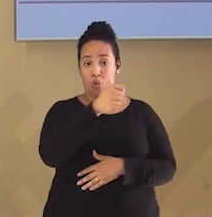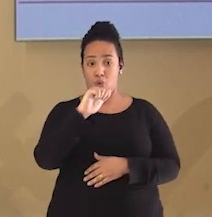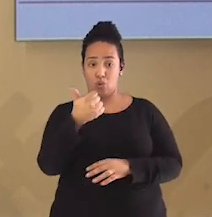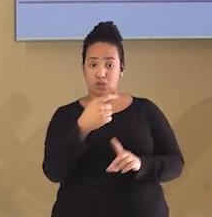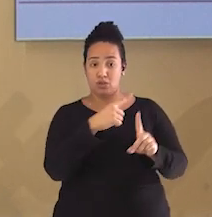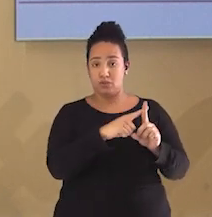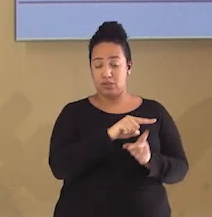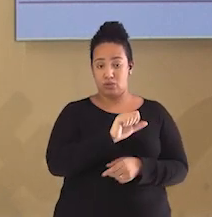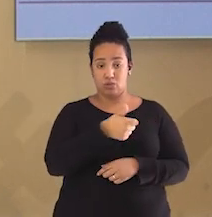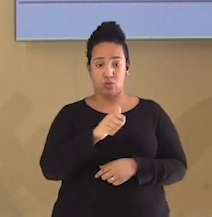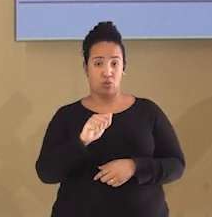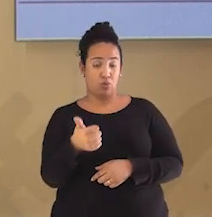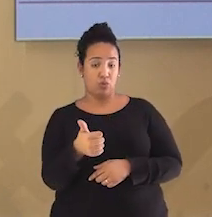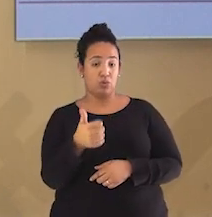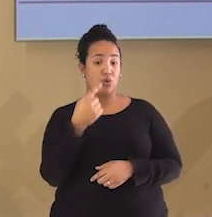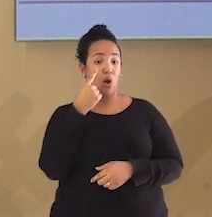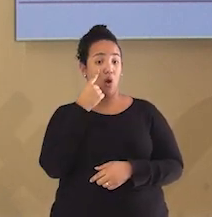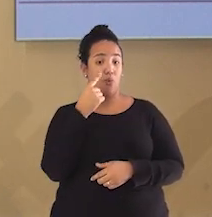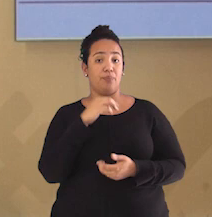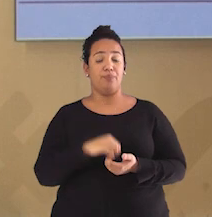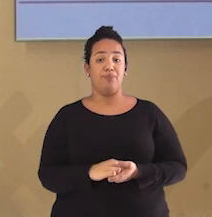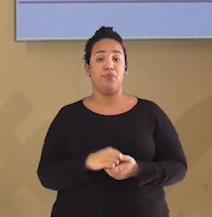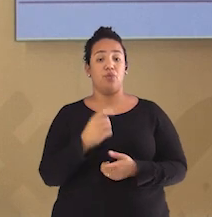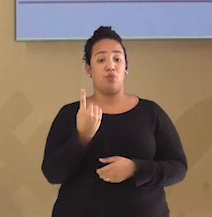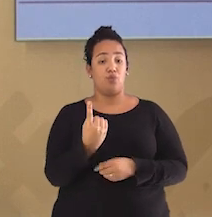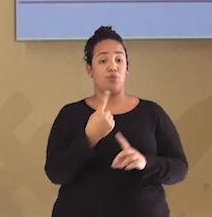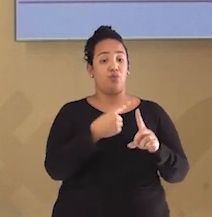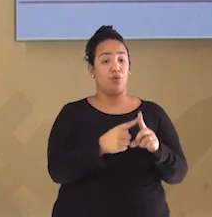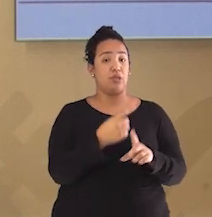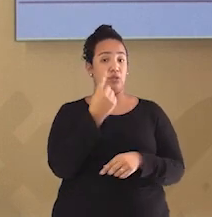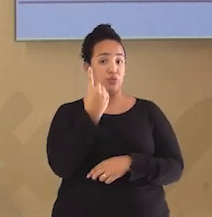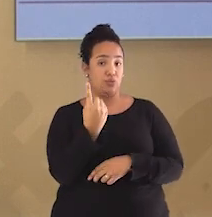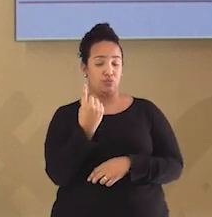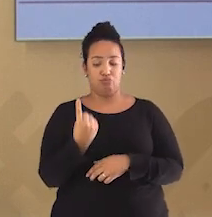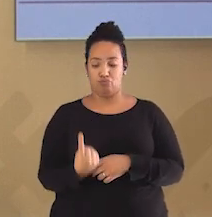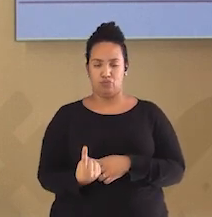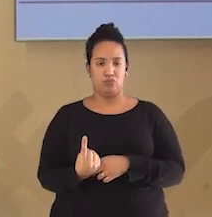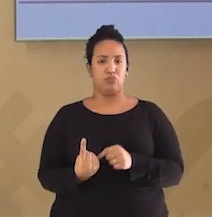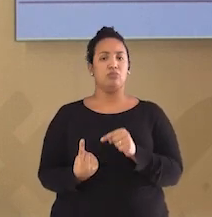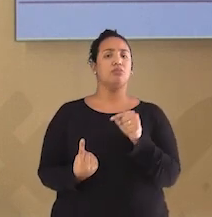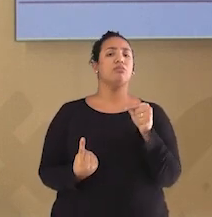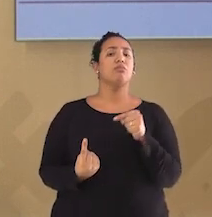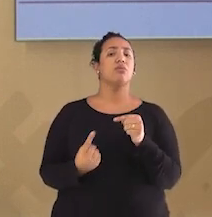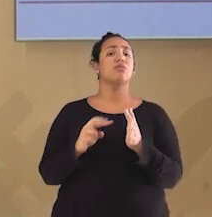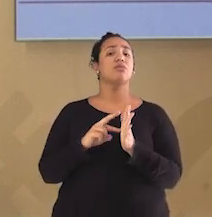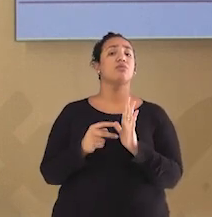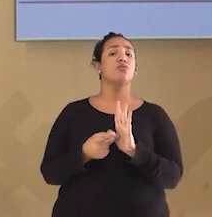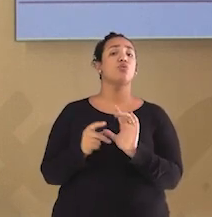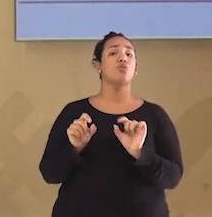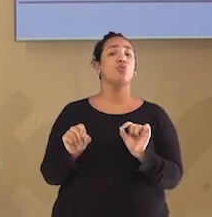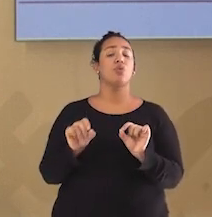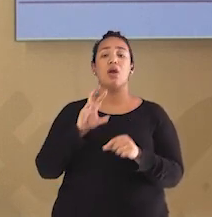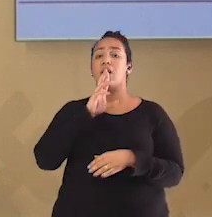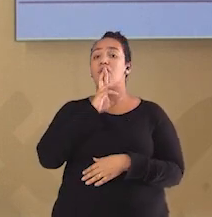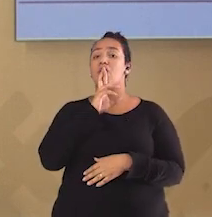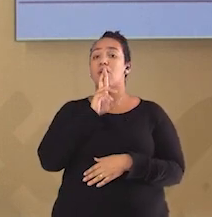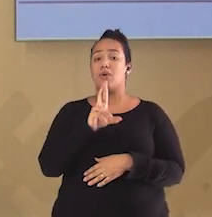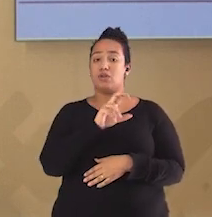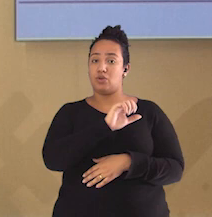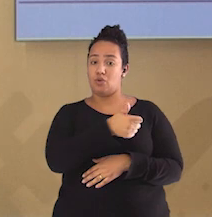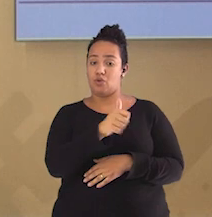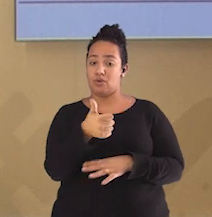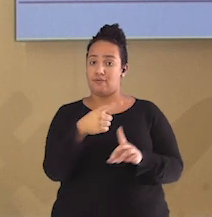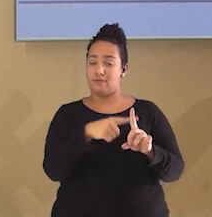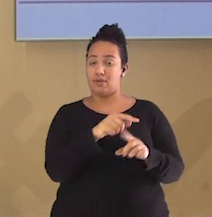11, na unidade, vamos começar. 1 vezes 1 dá 1. Isso significa que o resultado de